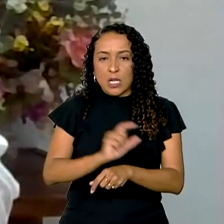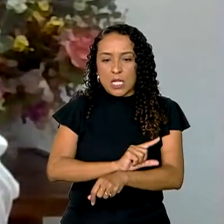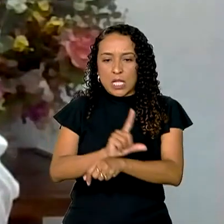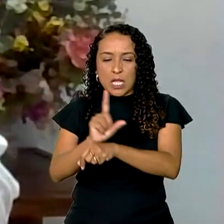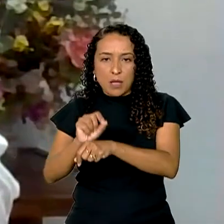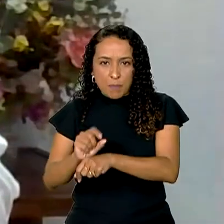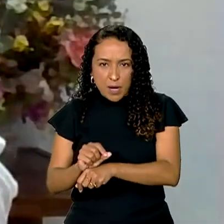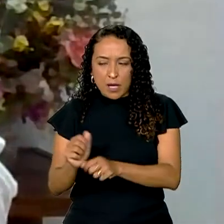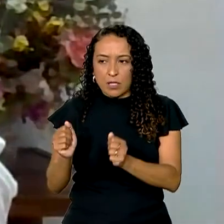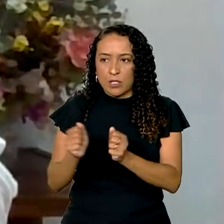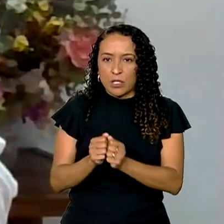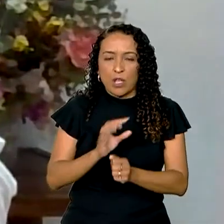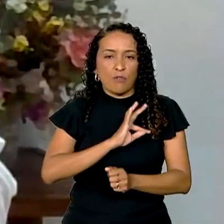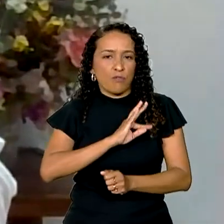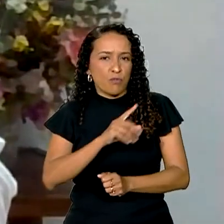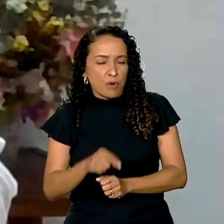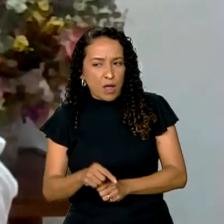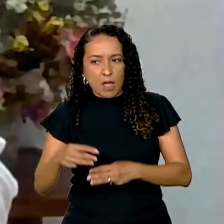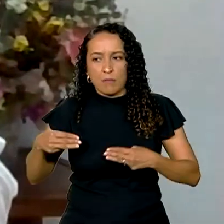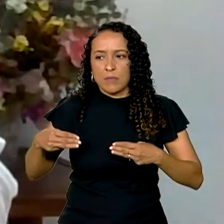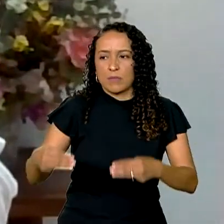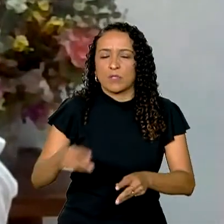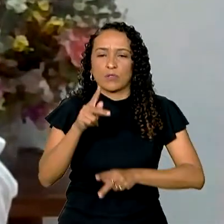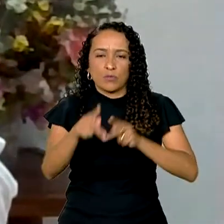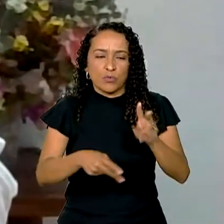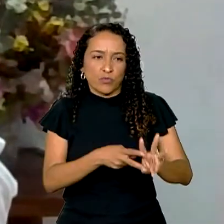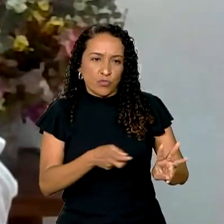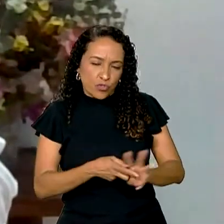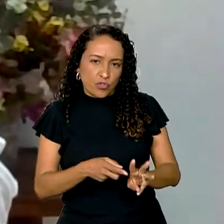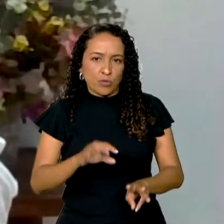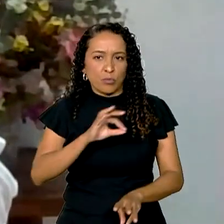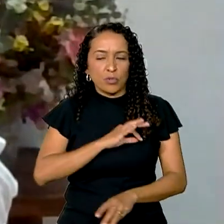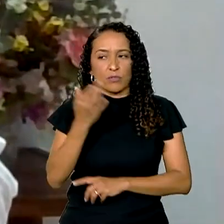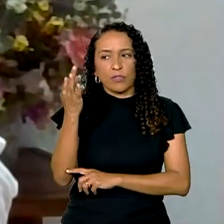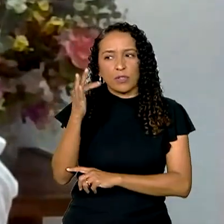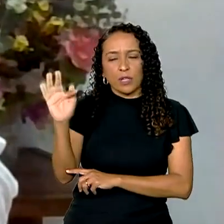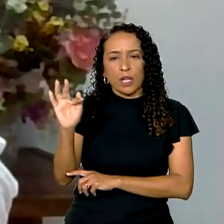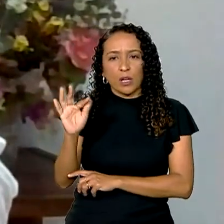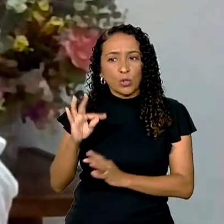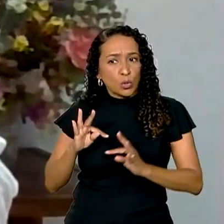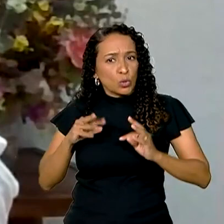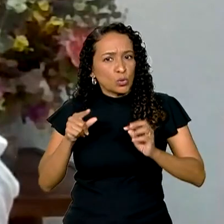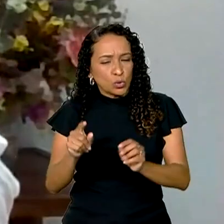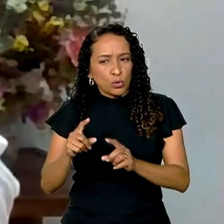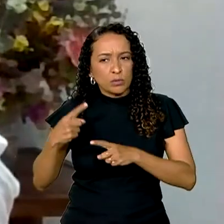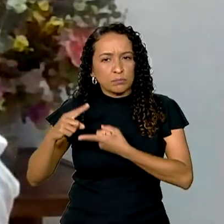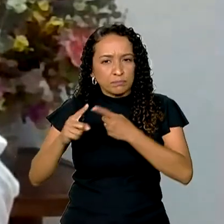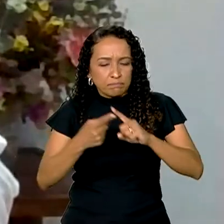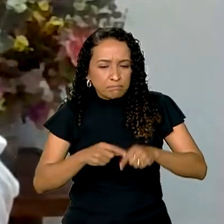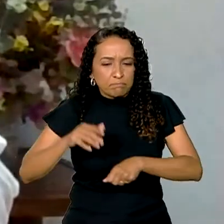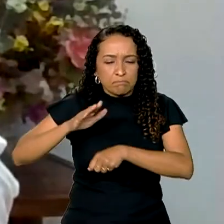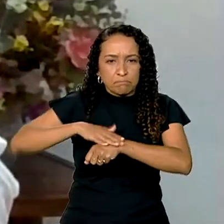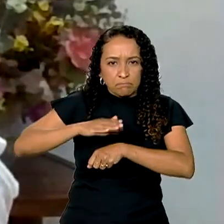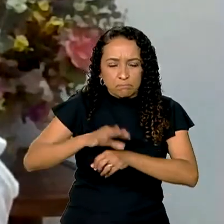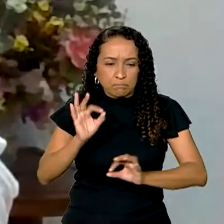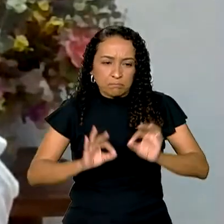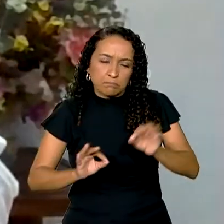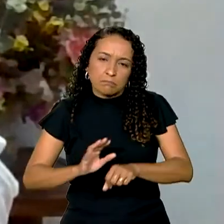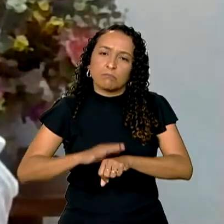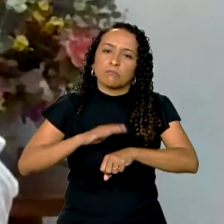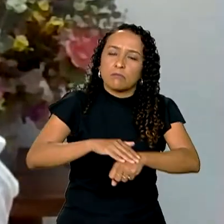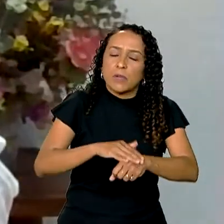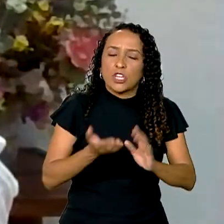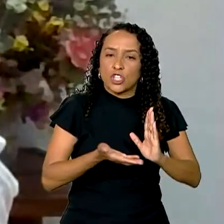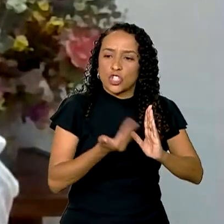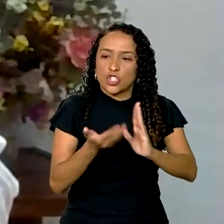FUNAI, Ministério dos Povos Indígenas, Polícia Federal, a gente vem realizando inúmeras ações de desintrusão,